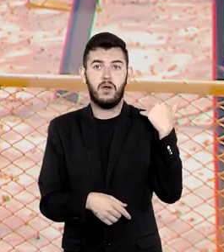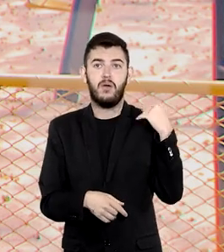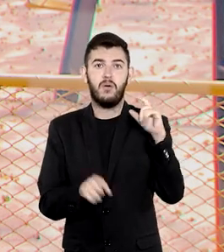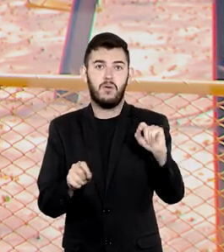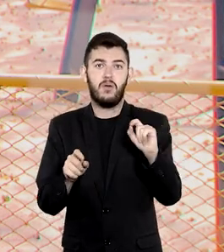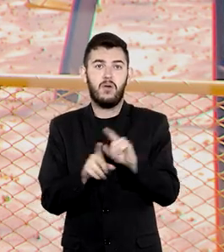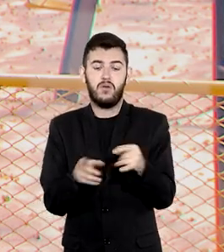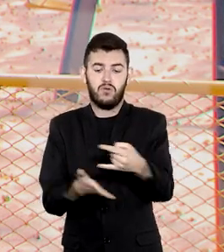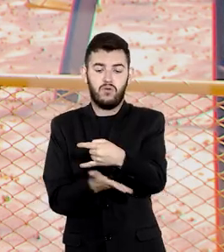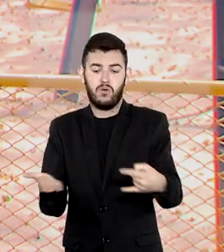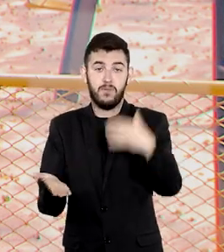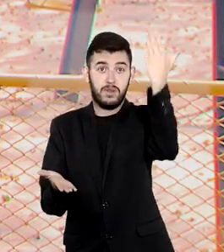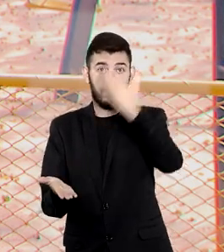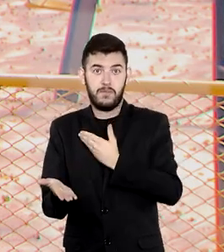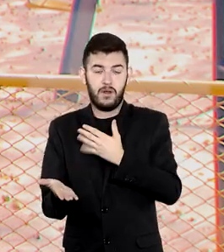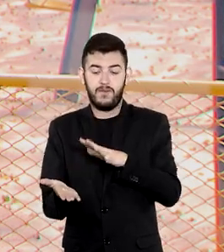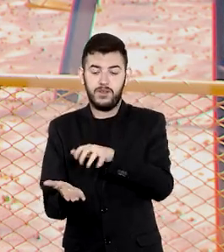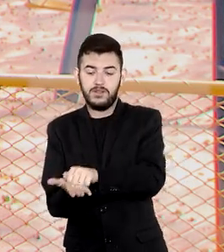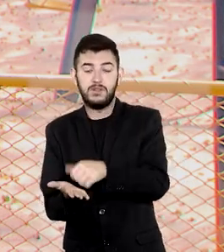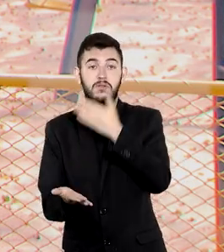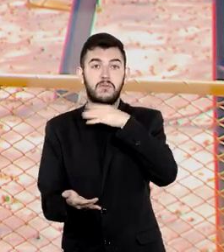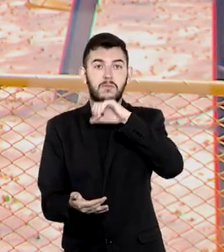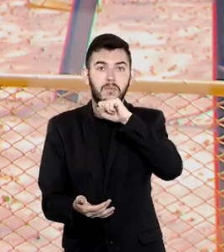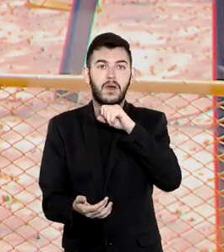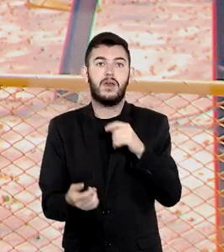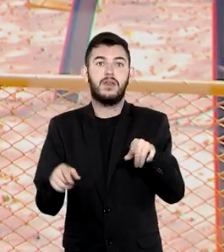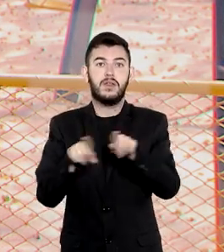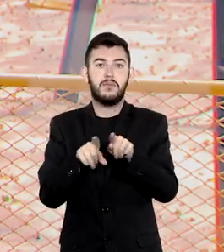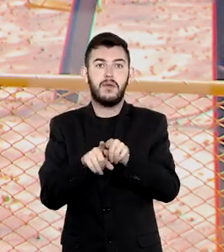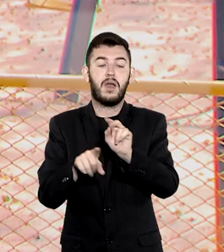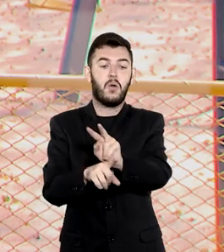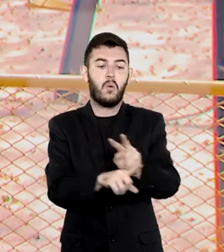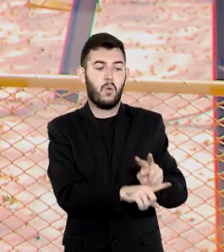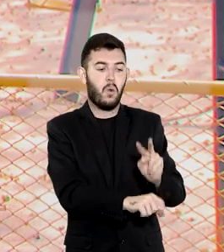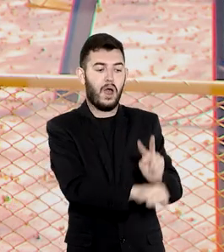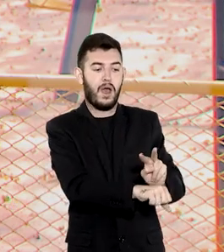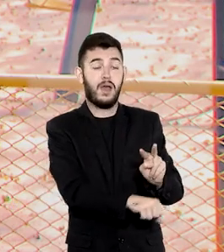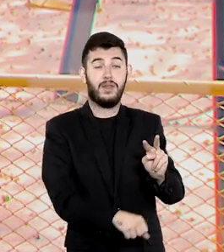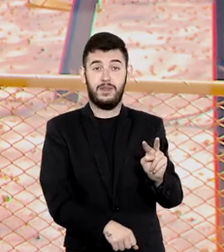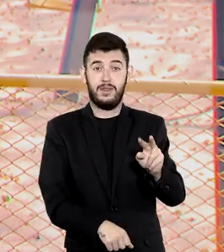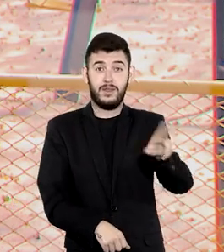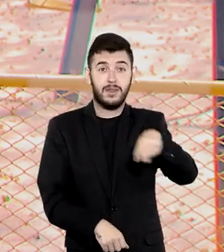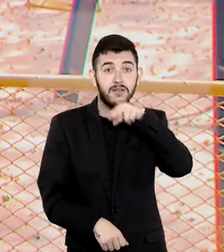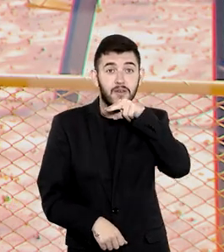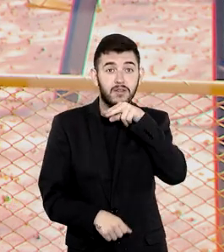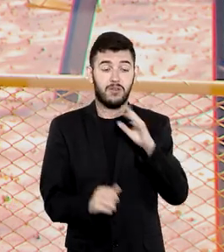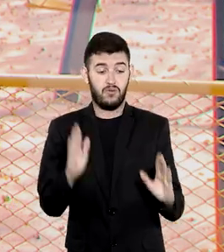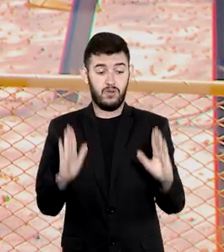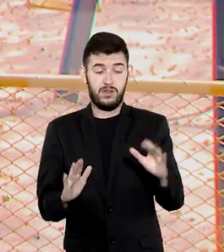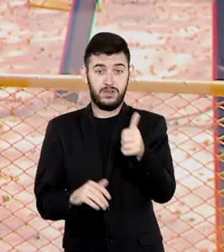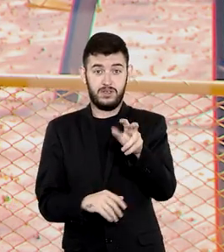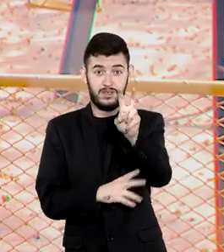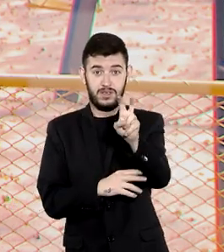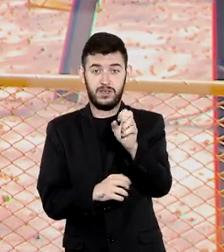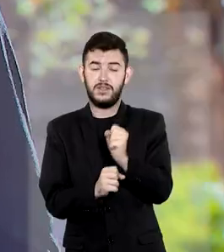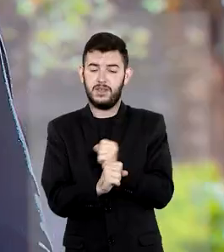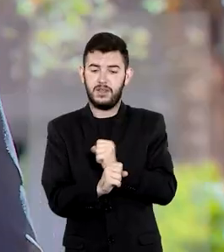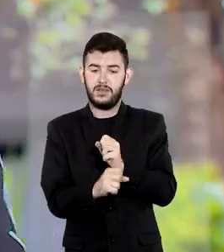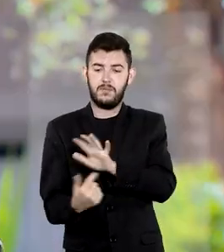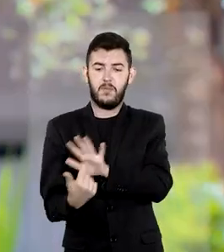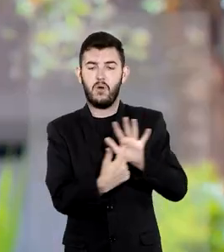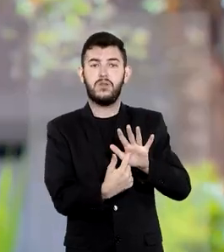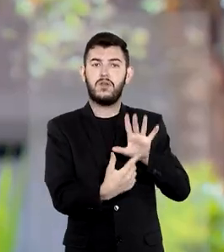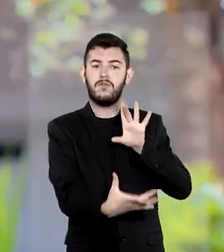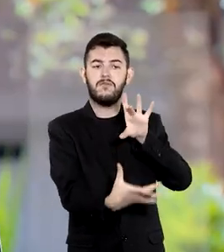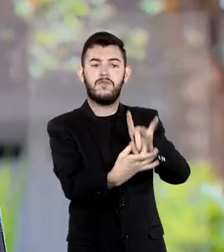também esclareceu que mantém a guarda da neta há cerca de 15 anos, o que demonstraria um vínculo materno e não apenas de avó.